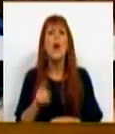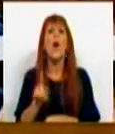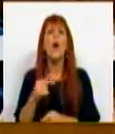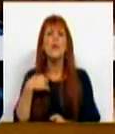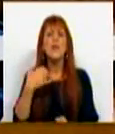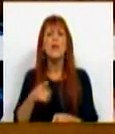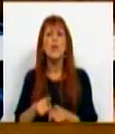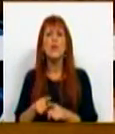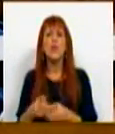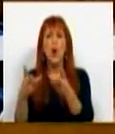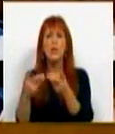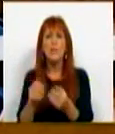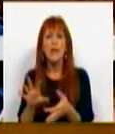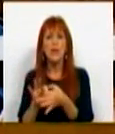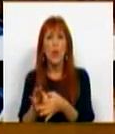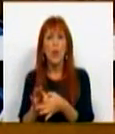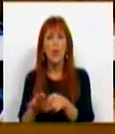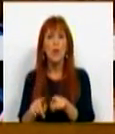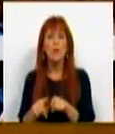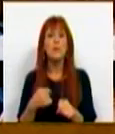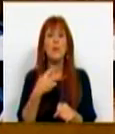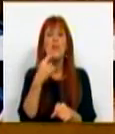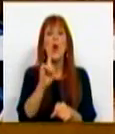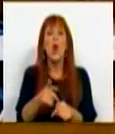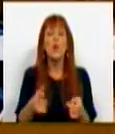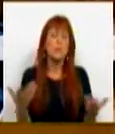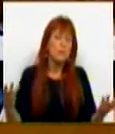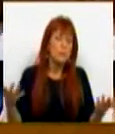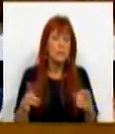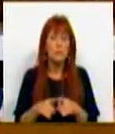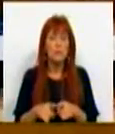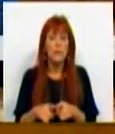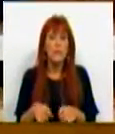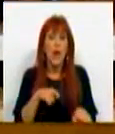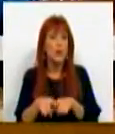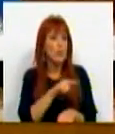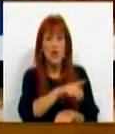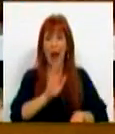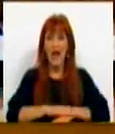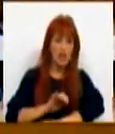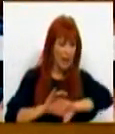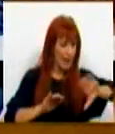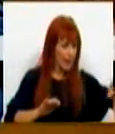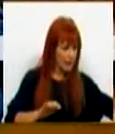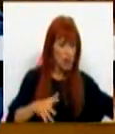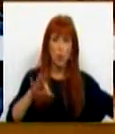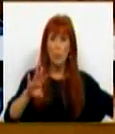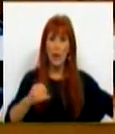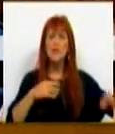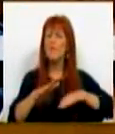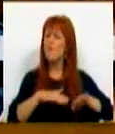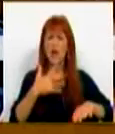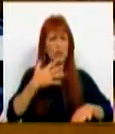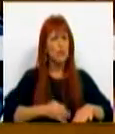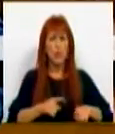decididamente no sentido de uma União Orçamental. Isto para dizer, nomeadamente aos deputados à nossa esquerda, que o PS tudo fará,